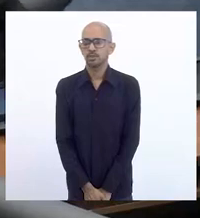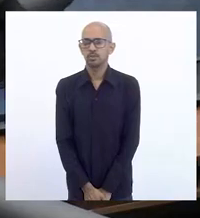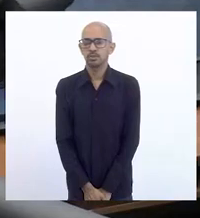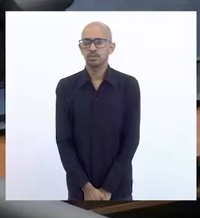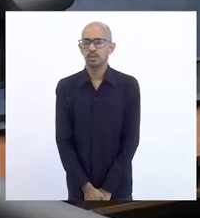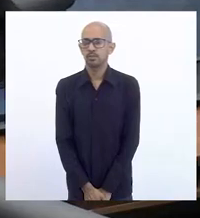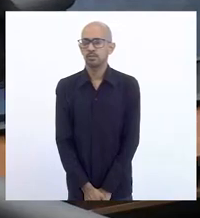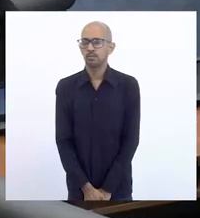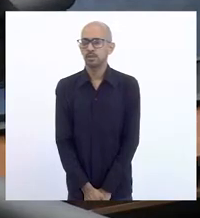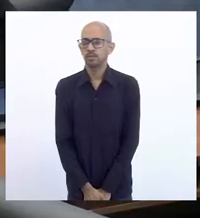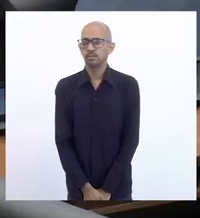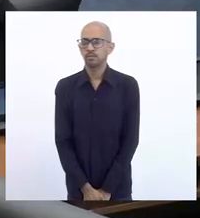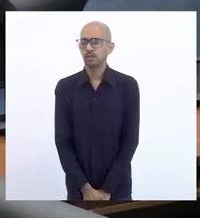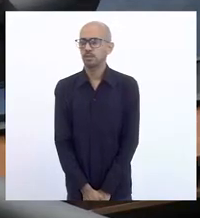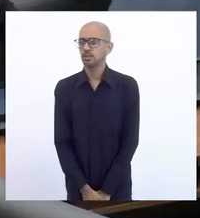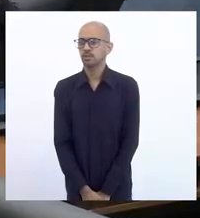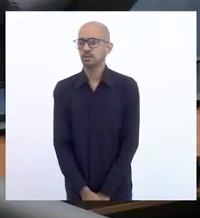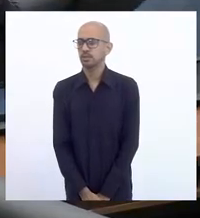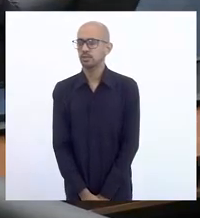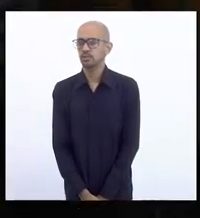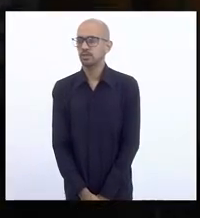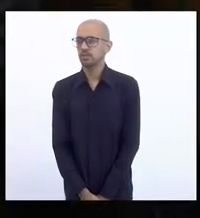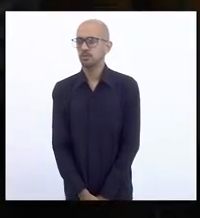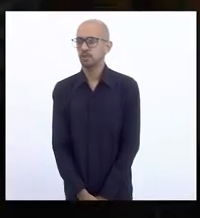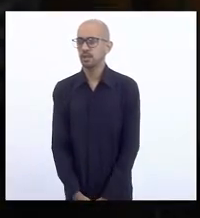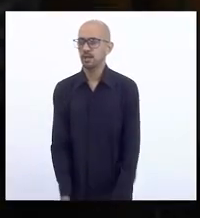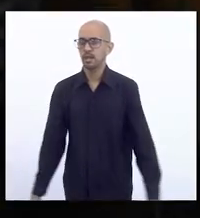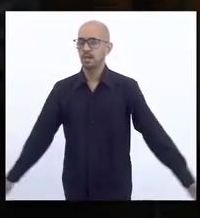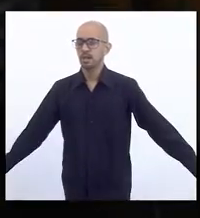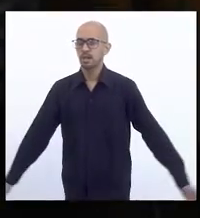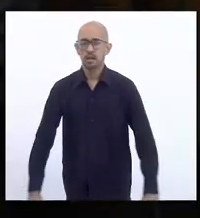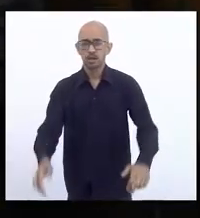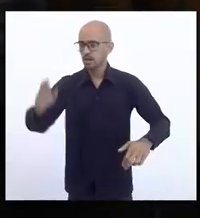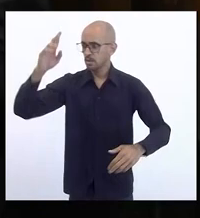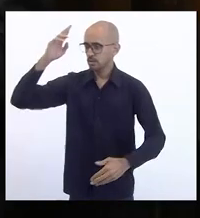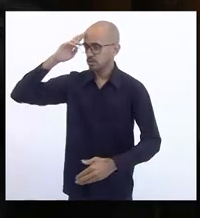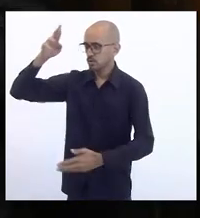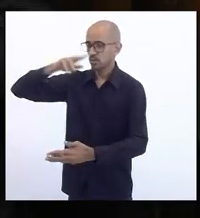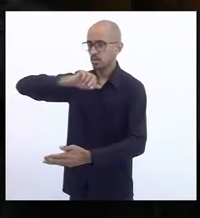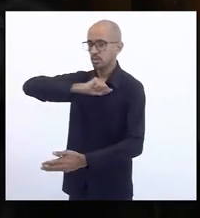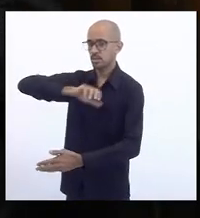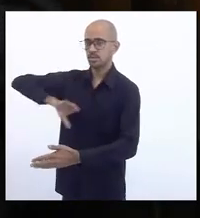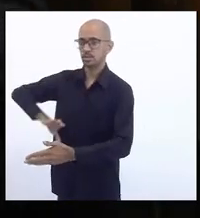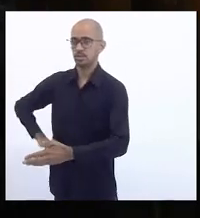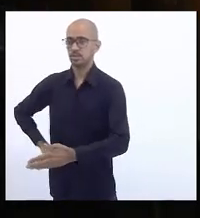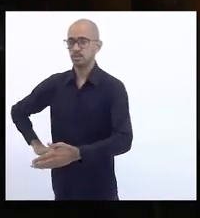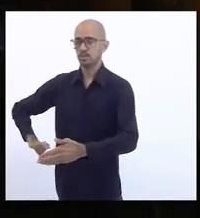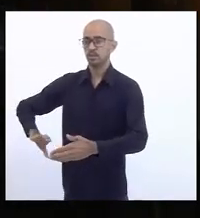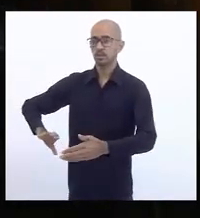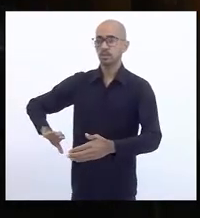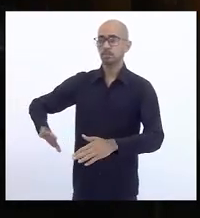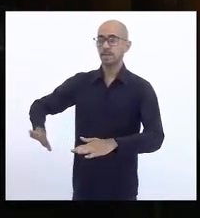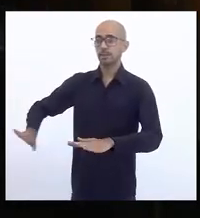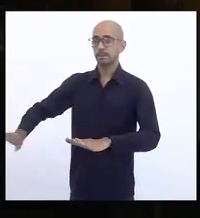Senhor presidente, deputado André Siciliano, senhoras deputadas, senhores deputados,